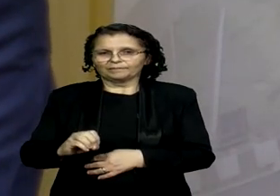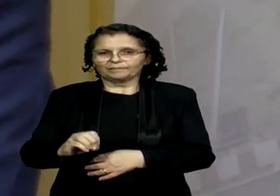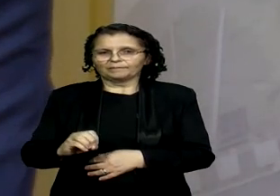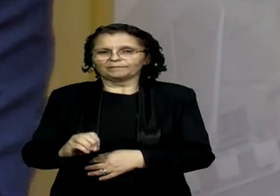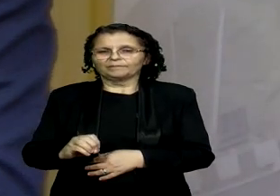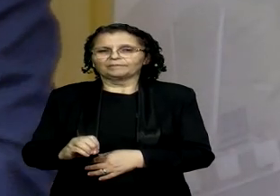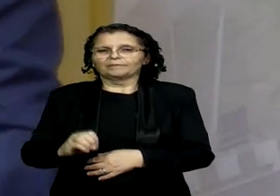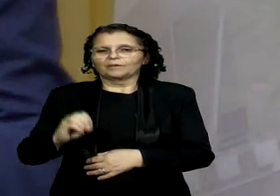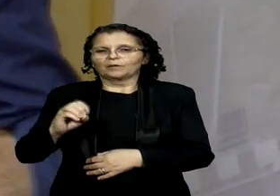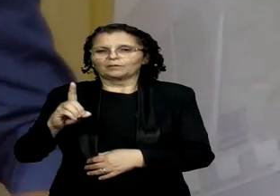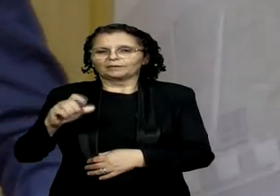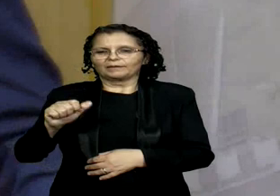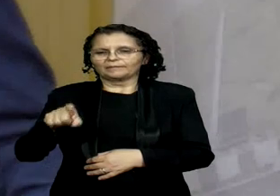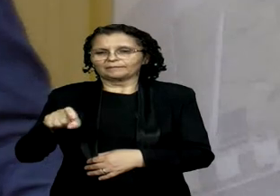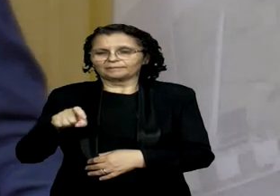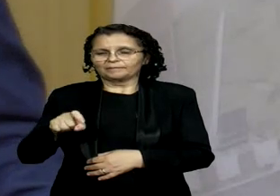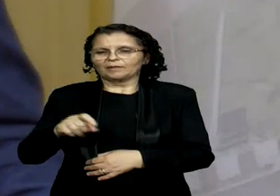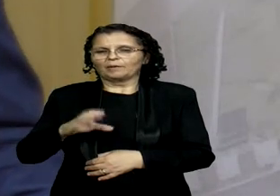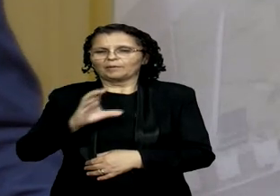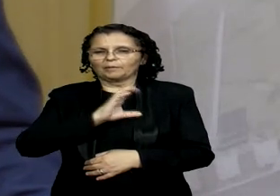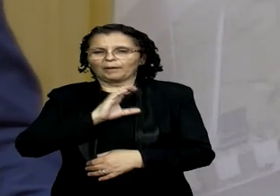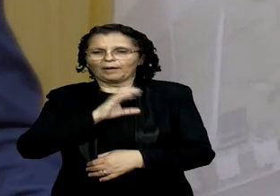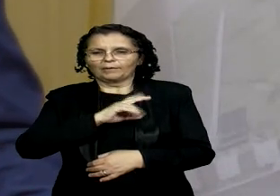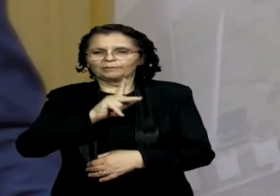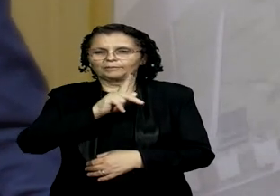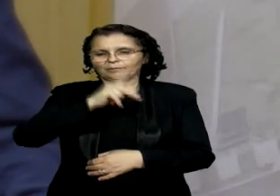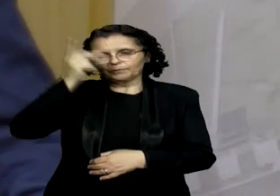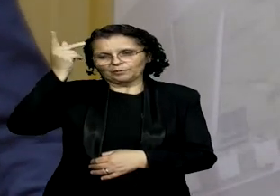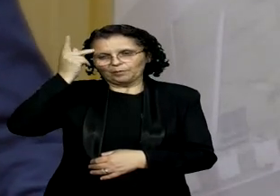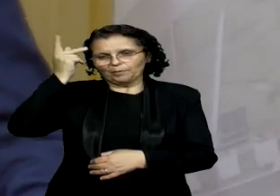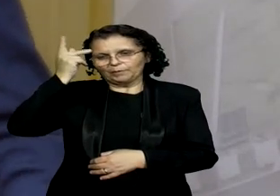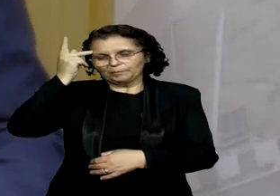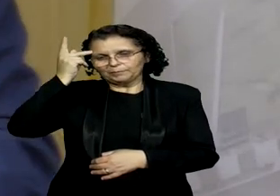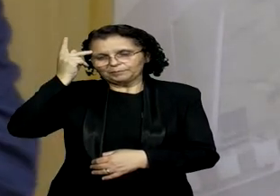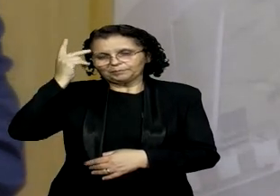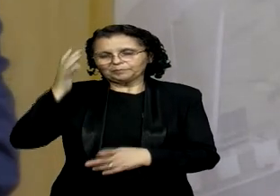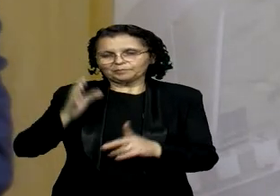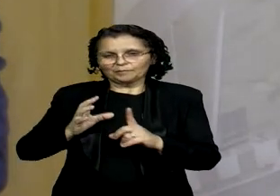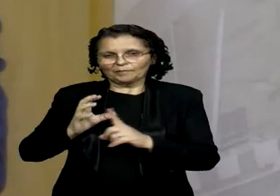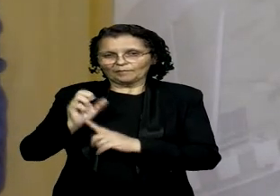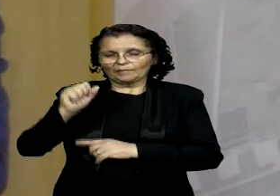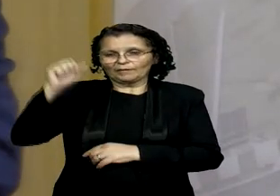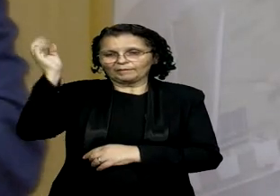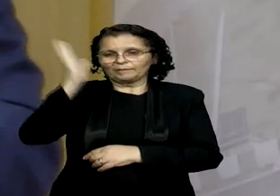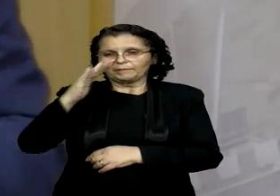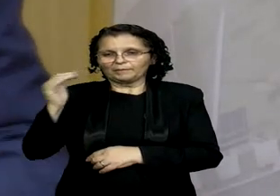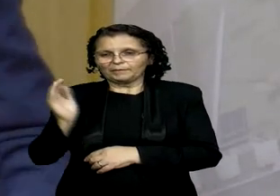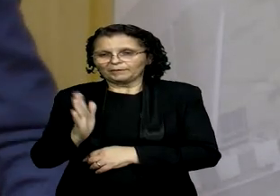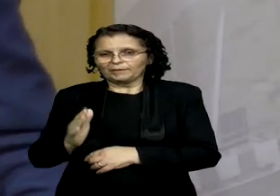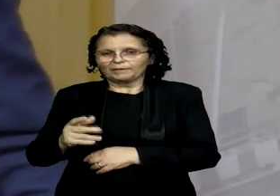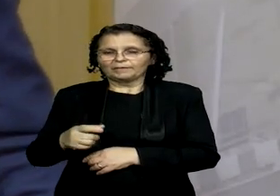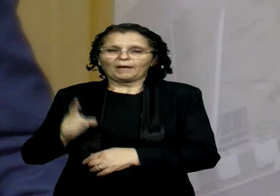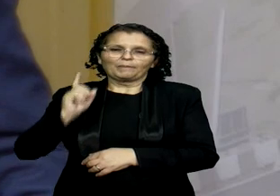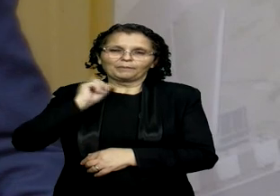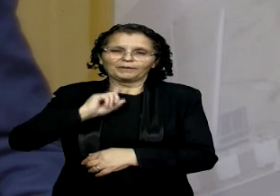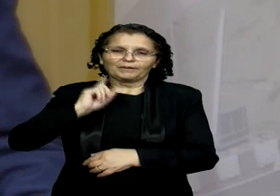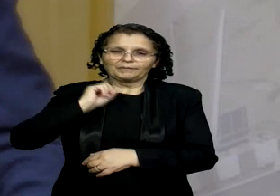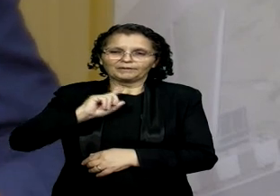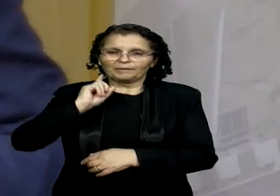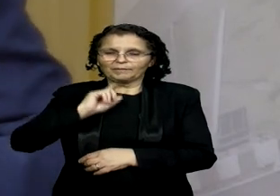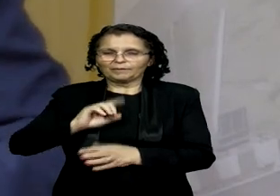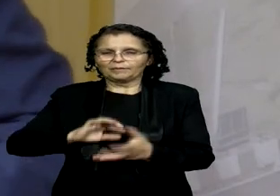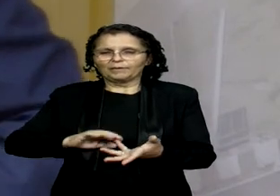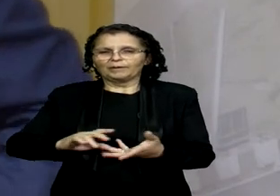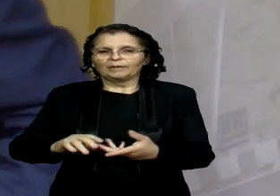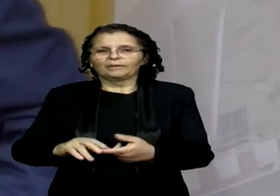Audax, passou pelo Corinthians, pelo São Paulo, foi campeão brasileiro, campeão mineiro pelo Praia,